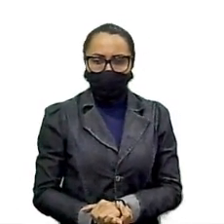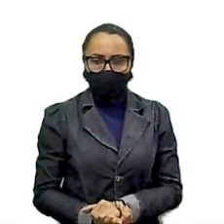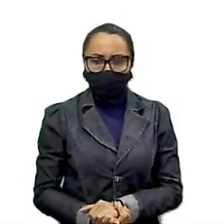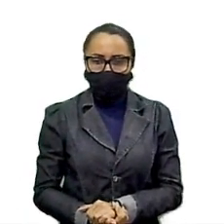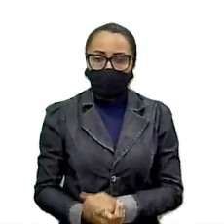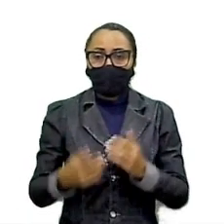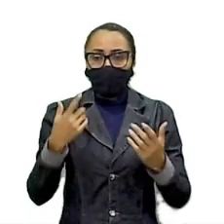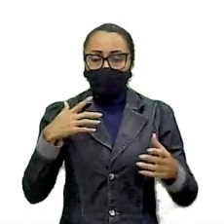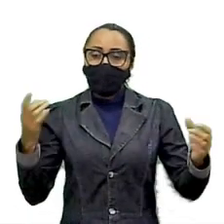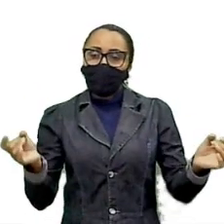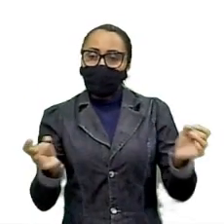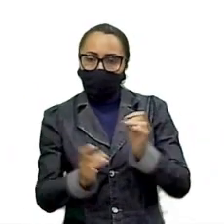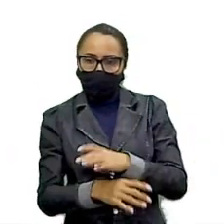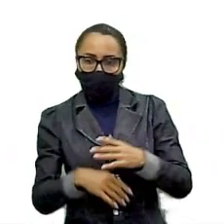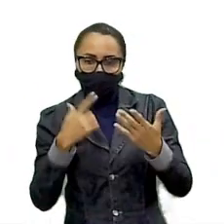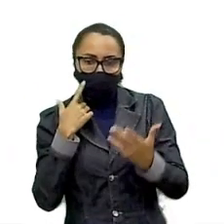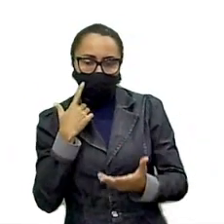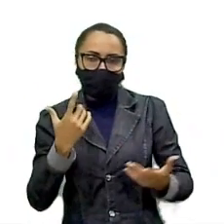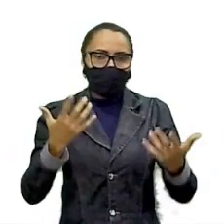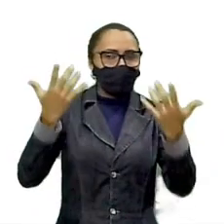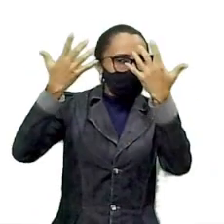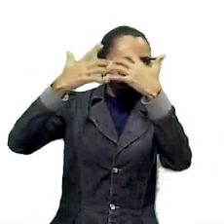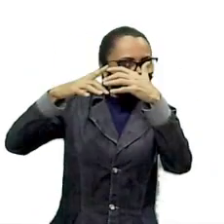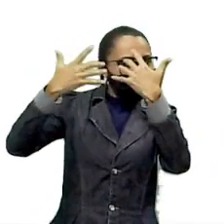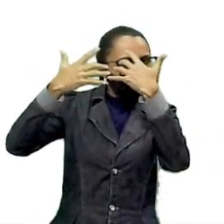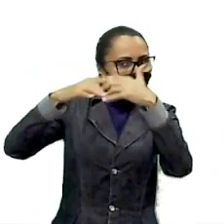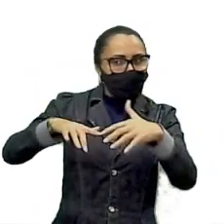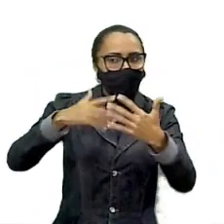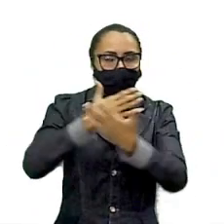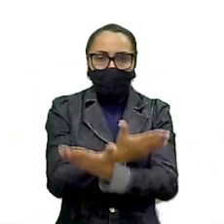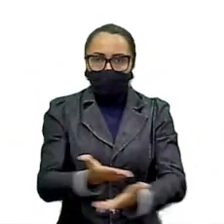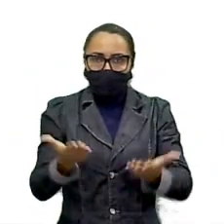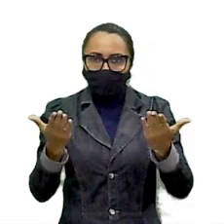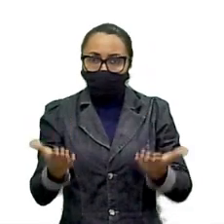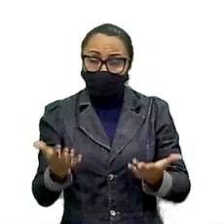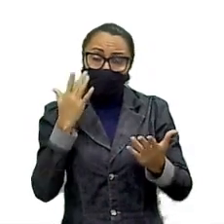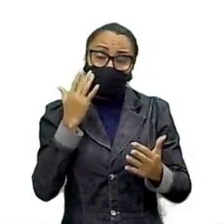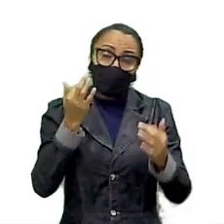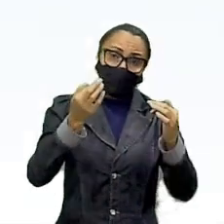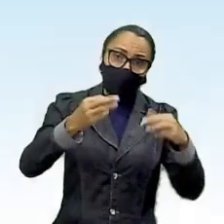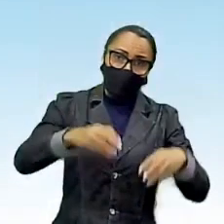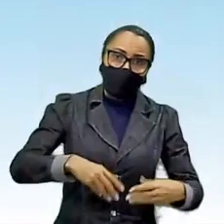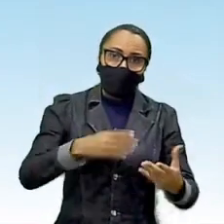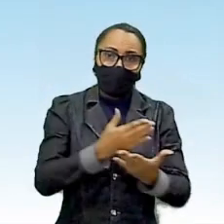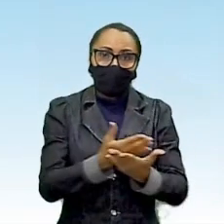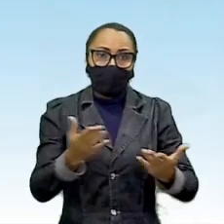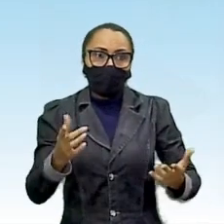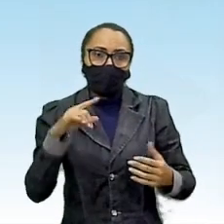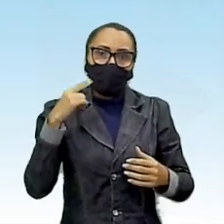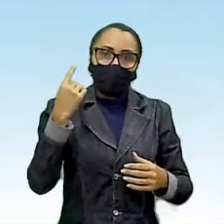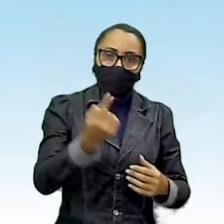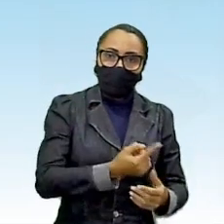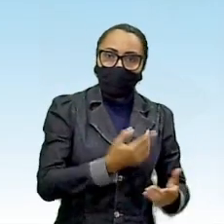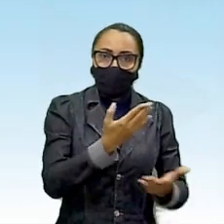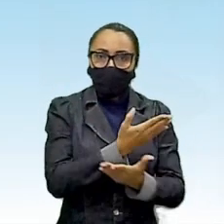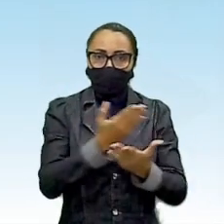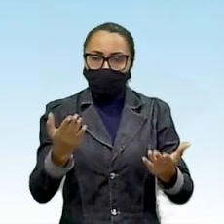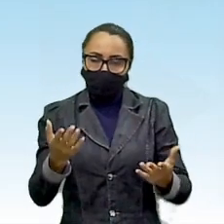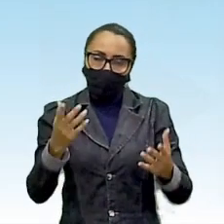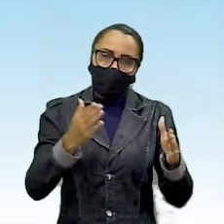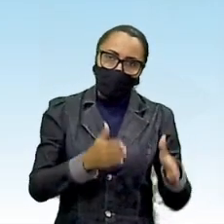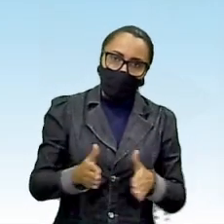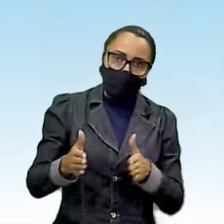para finalizar, né, eu queria deixar para vocês, né, uma reflexão, né? Eu sei que vocês estão nesse caminho aí,